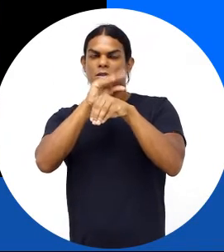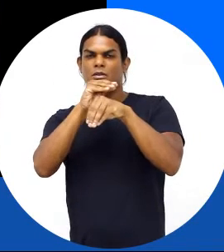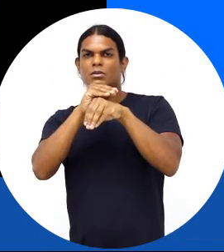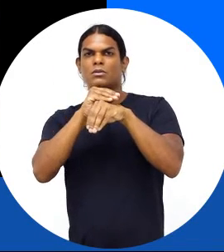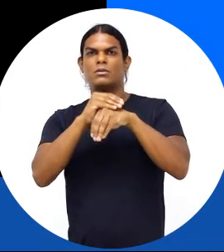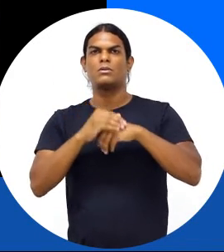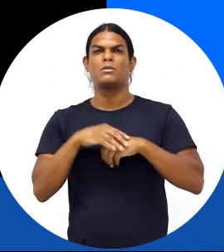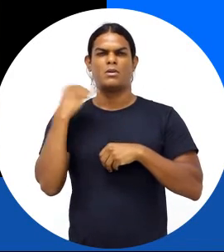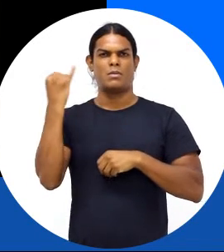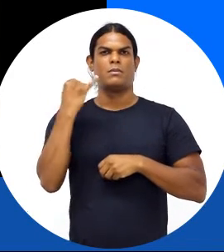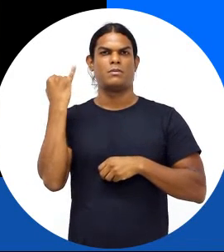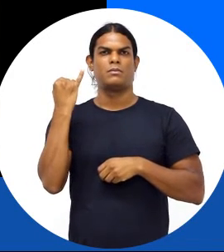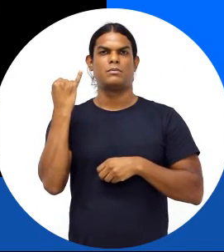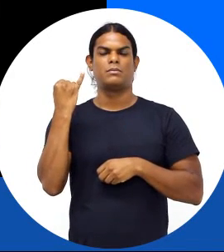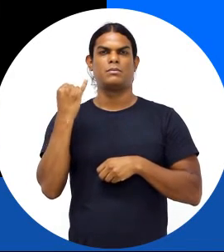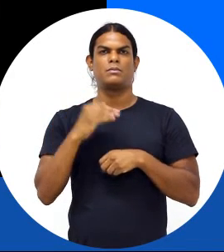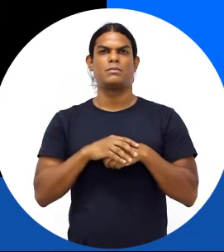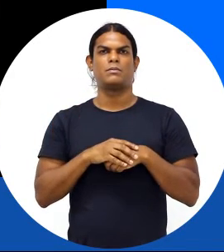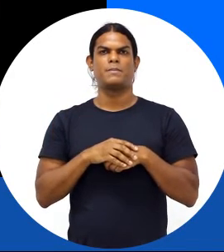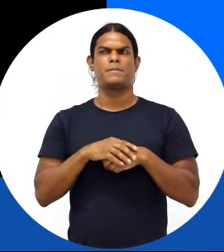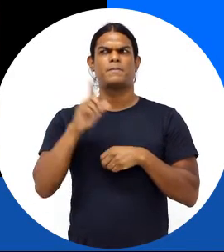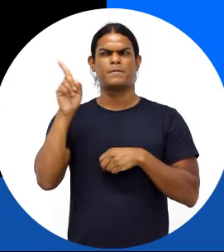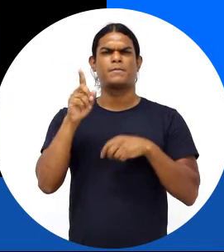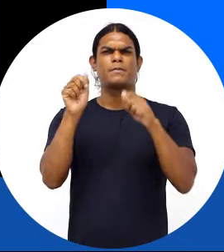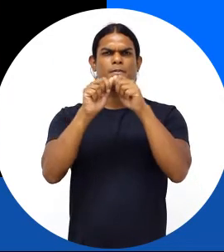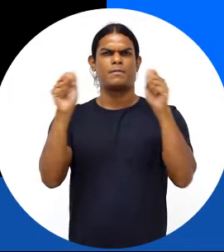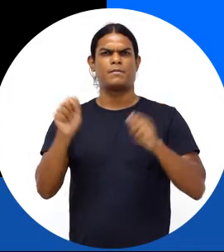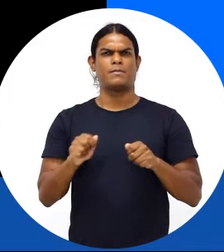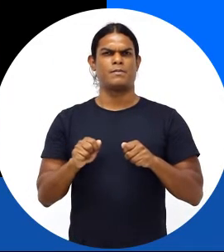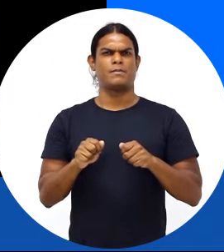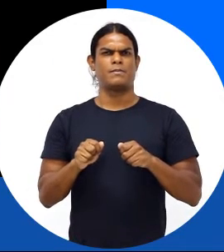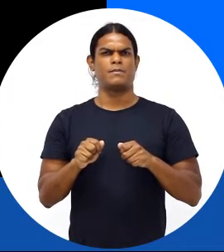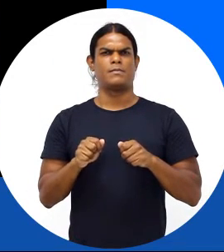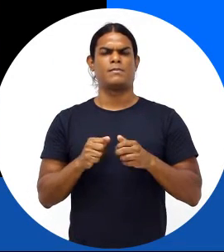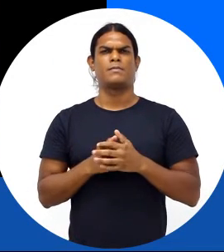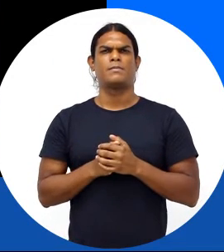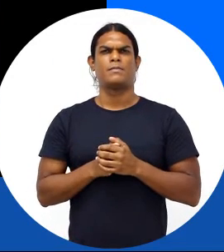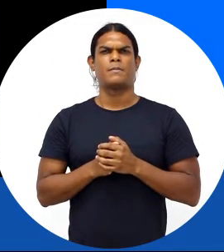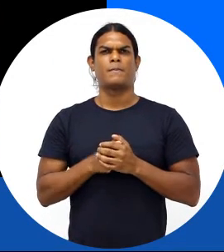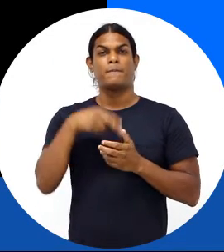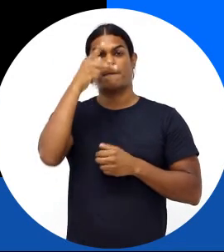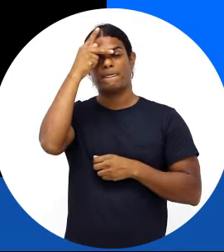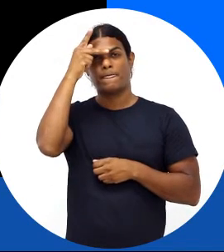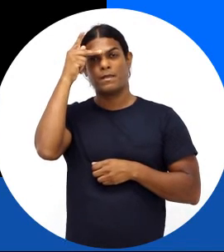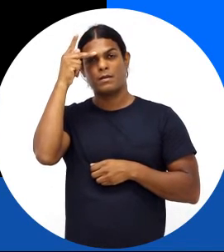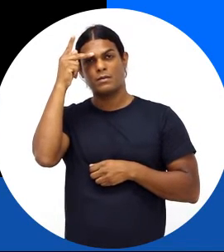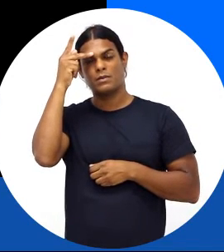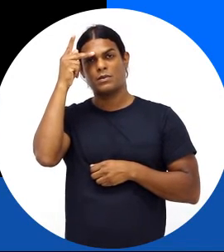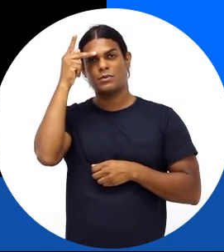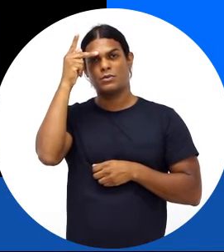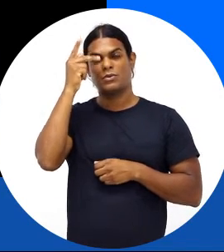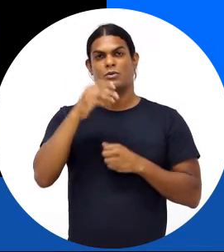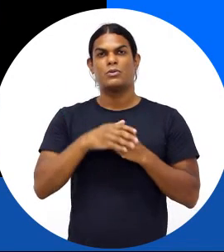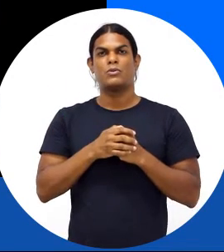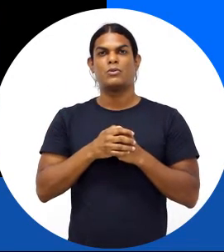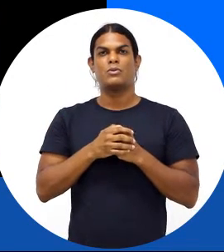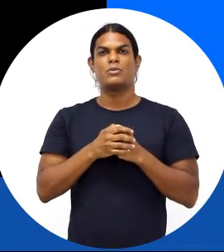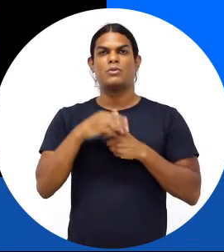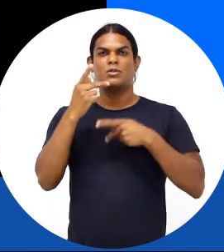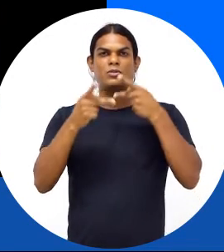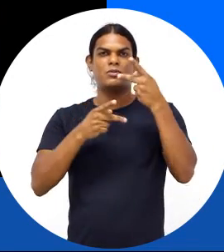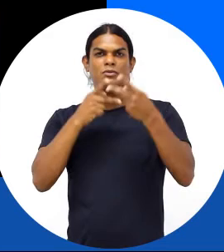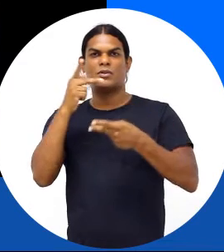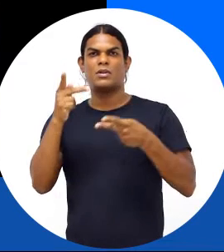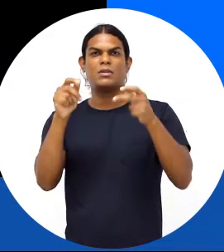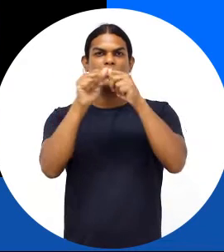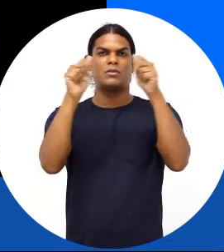até alguém dizer que é. É arte. As pessoas certas. Quem são elas? Betty